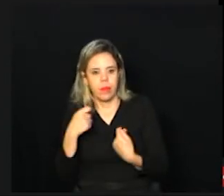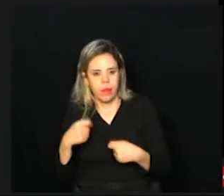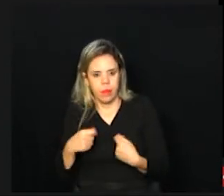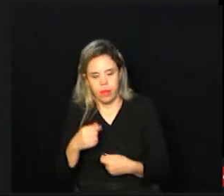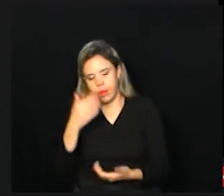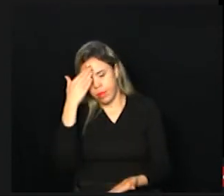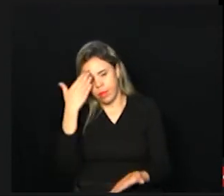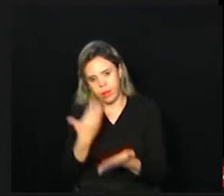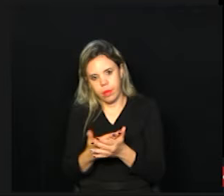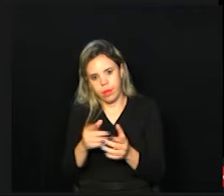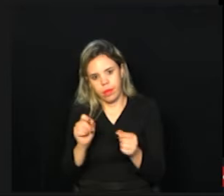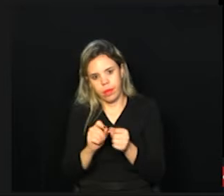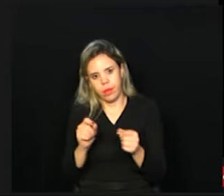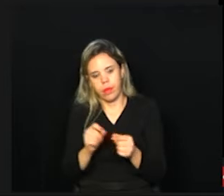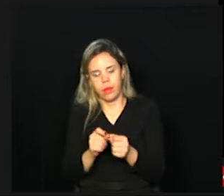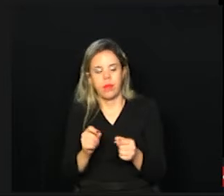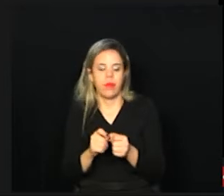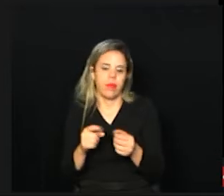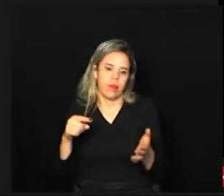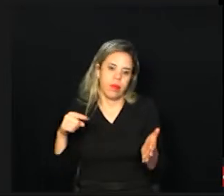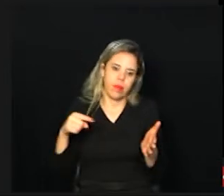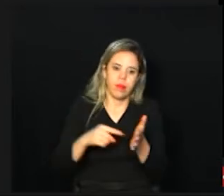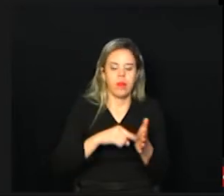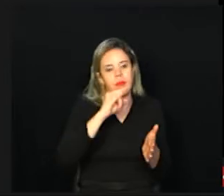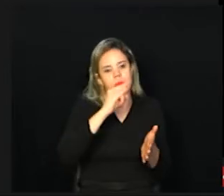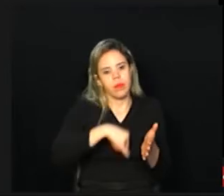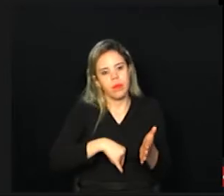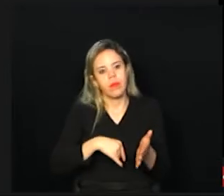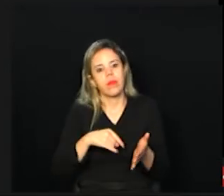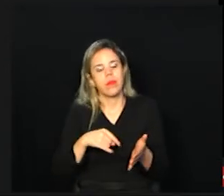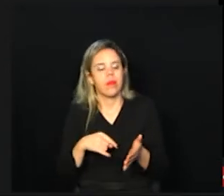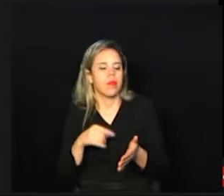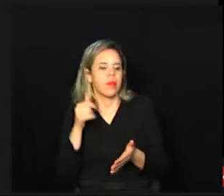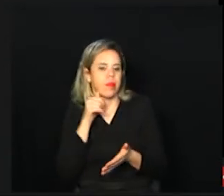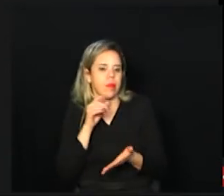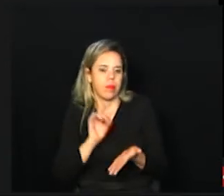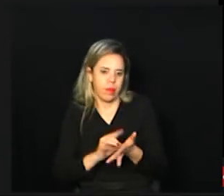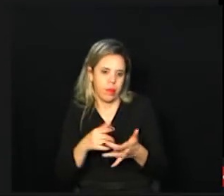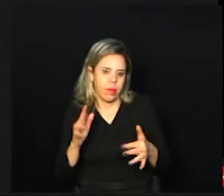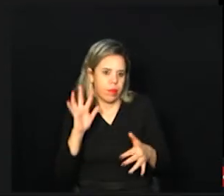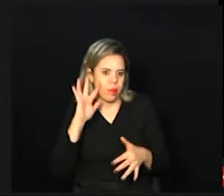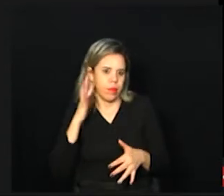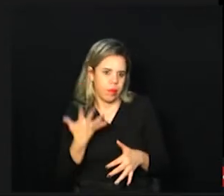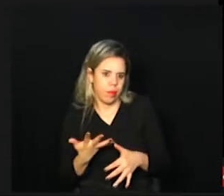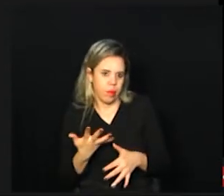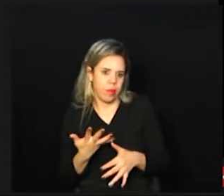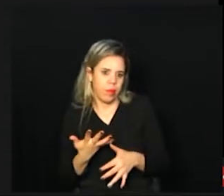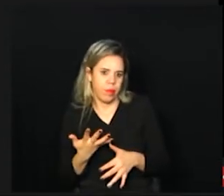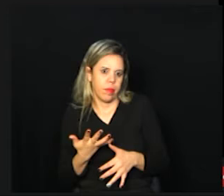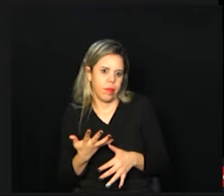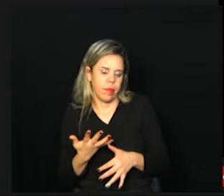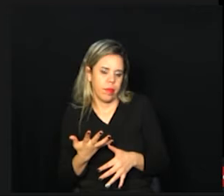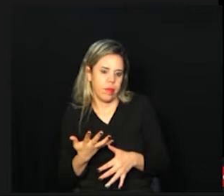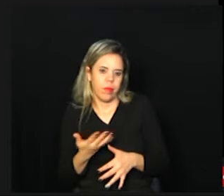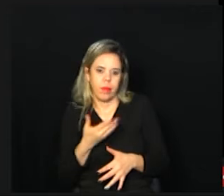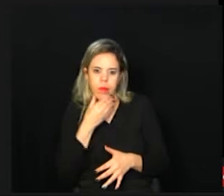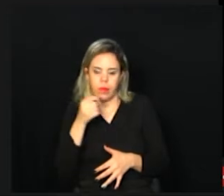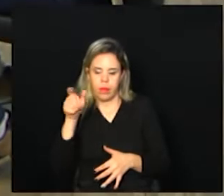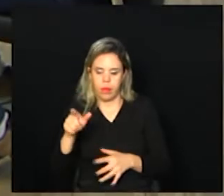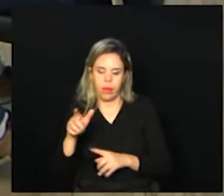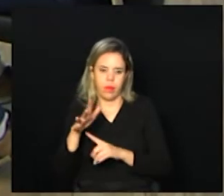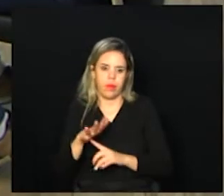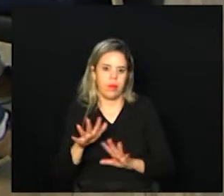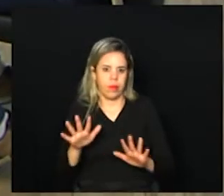que ela está fazendo aquele boletim de ocorrência e que efetivamente alguma coisa vai acontecer com aquele agressor. Ô, Fábia.